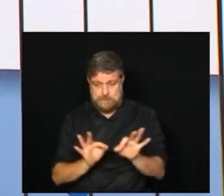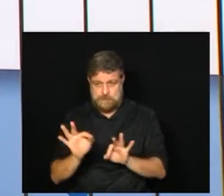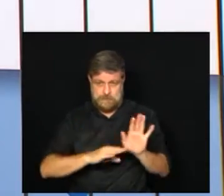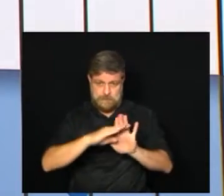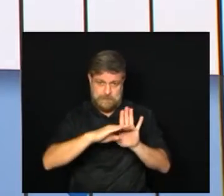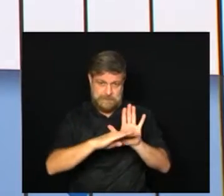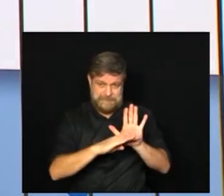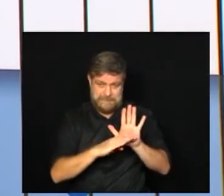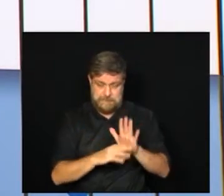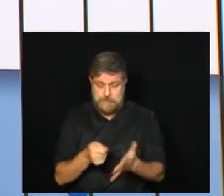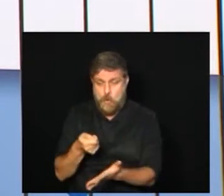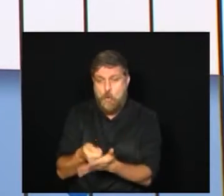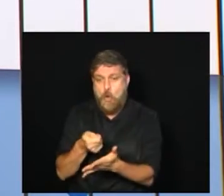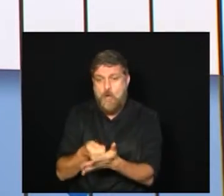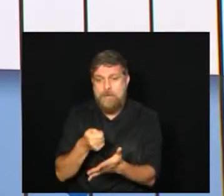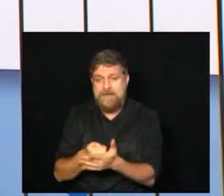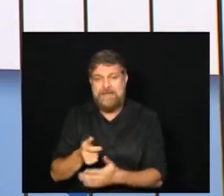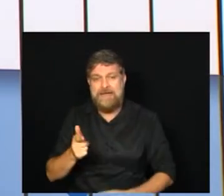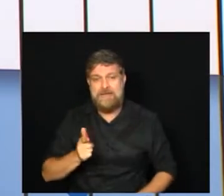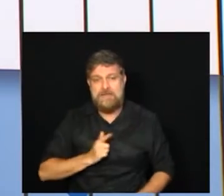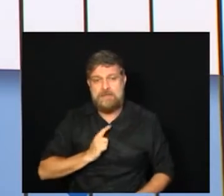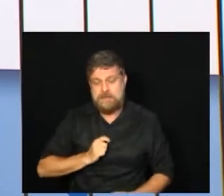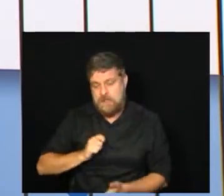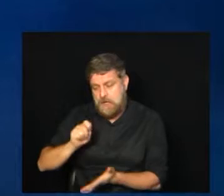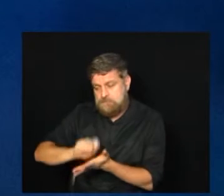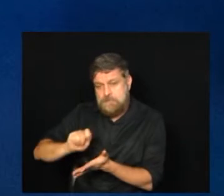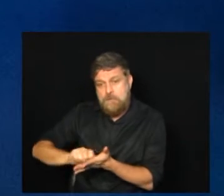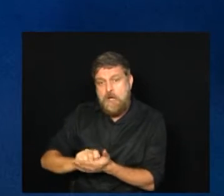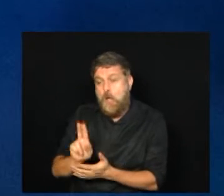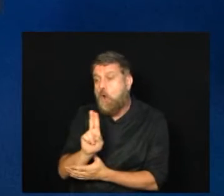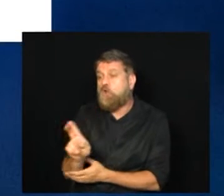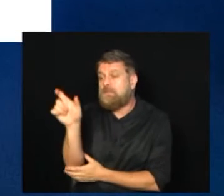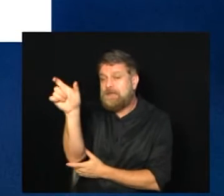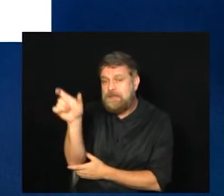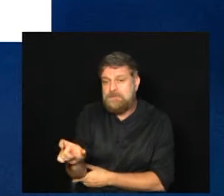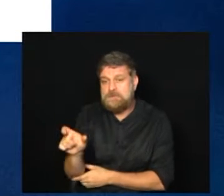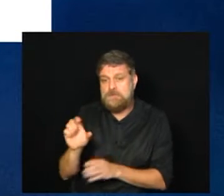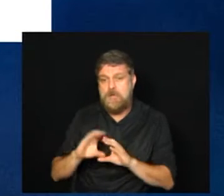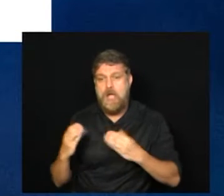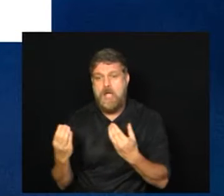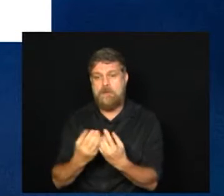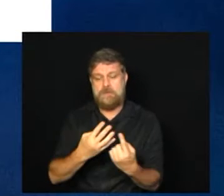que determinam a anotação do nome social das pessoas da comunidade